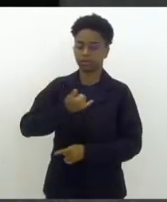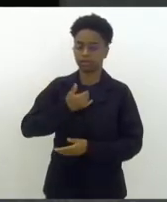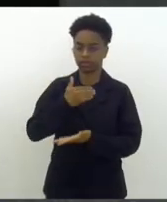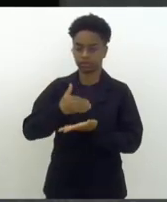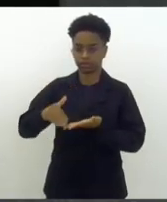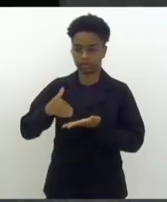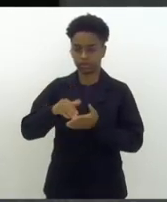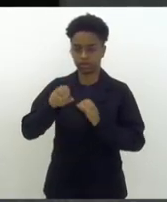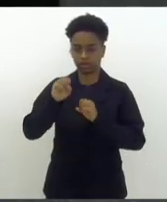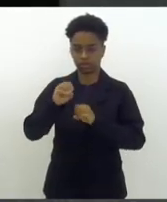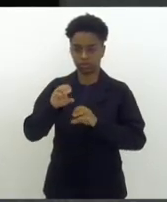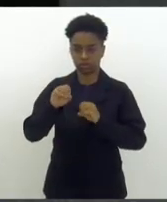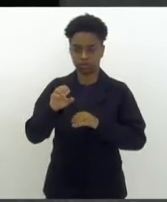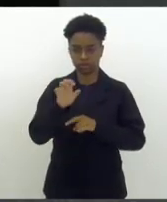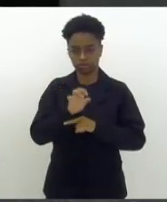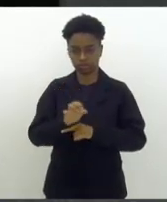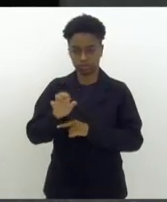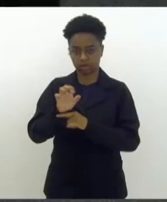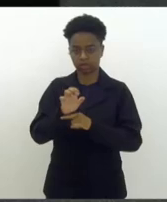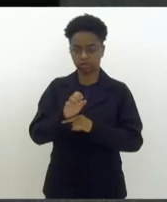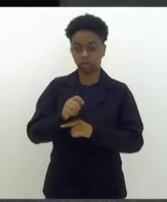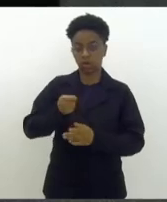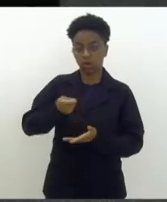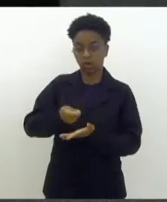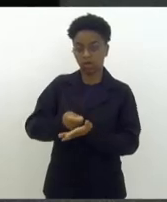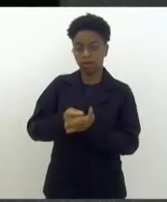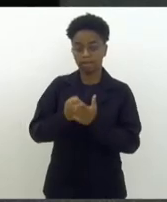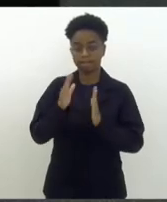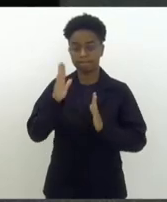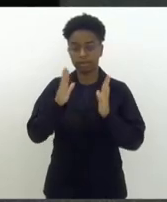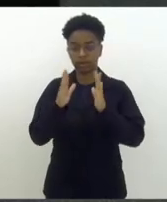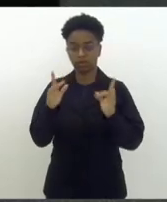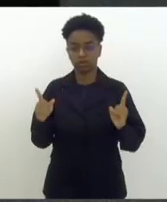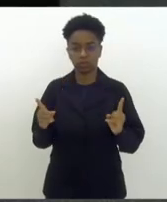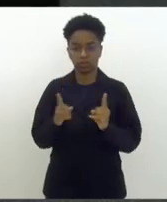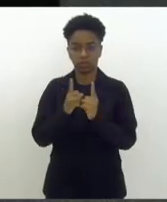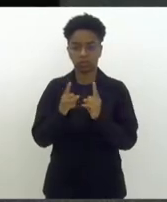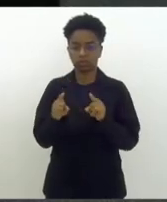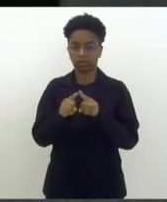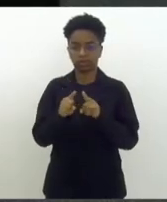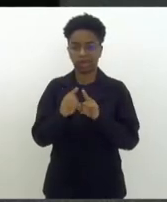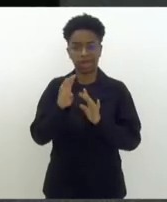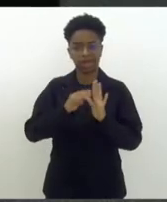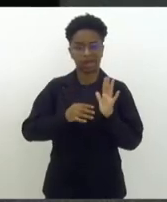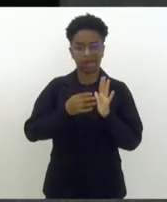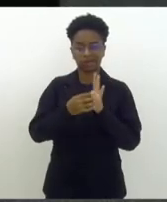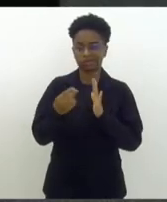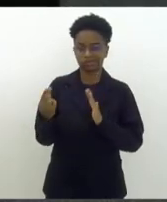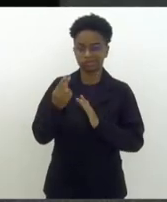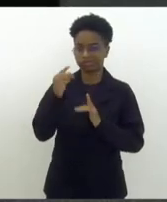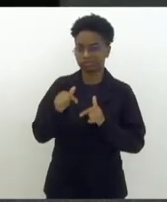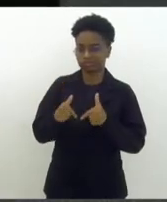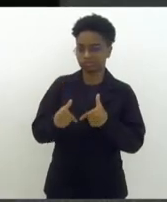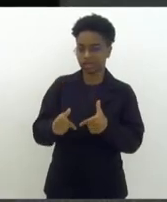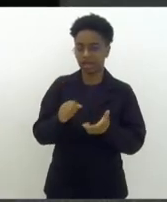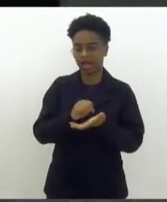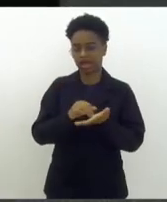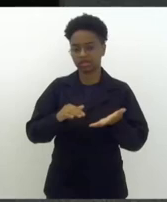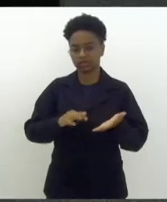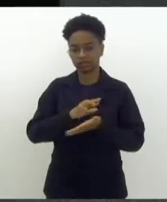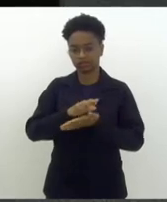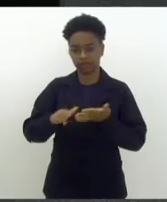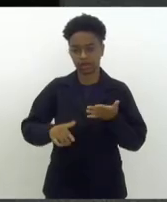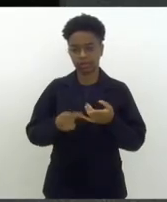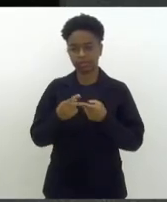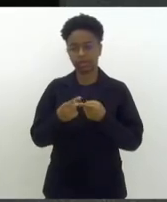secretaria de educação estadual tá impondo prazos bem curtos e uma agenda em praticável de atividades que muitas